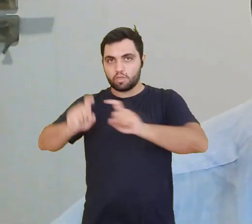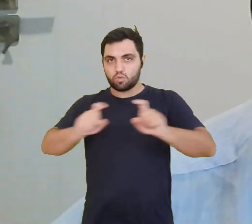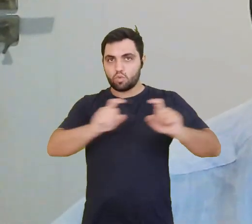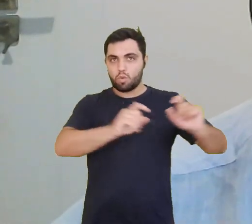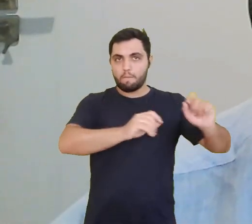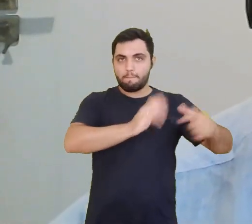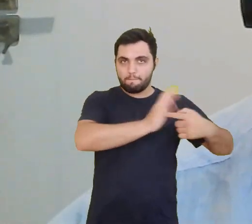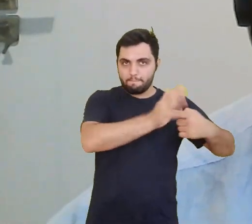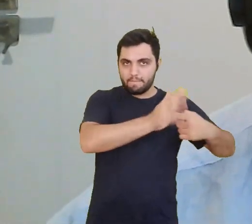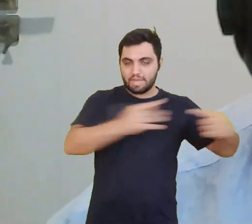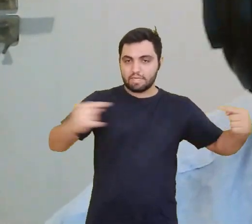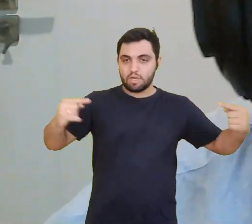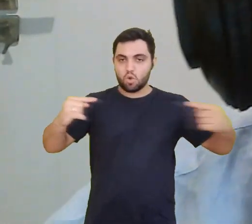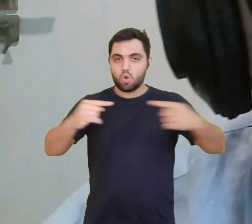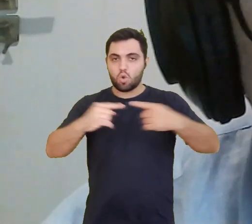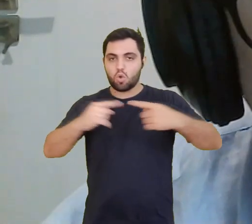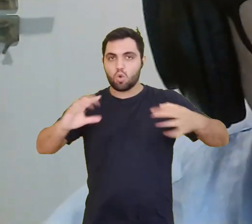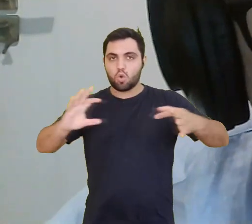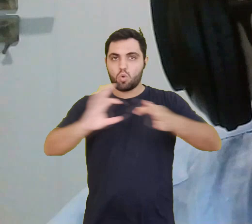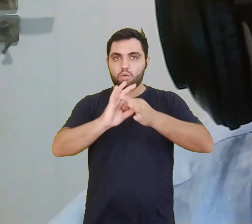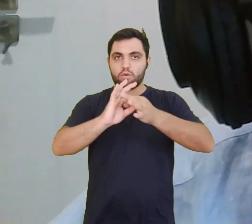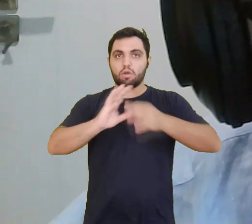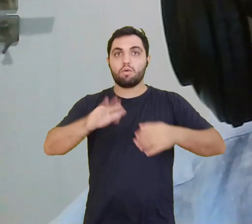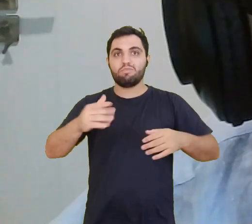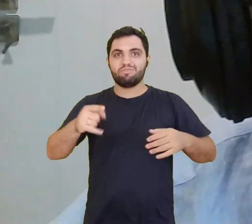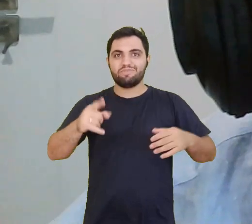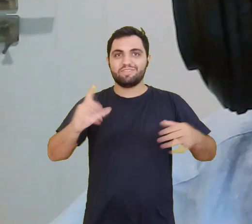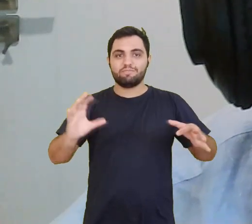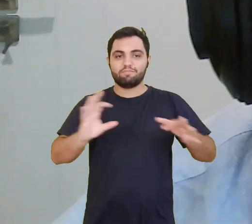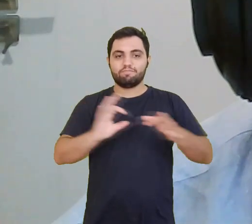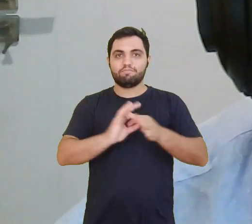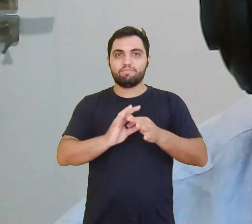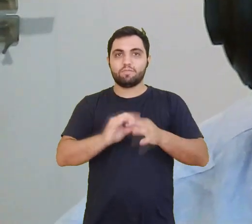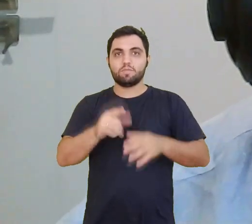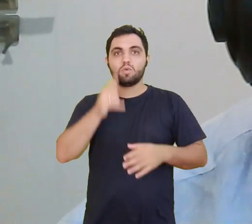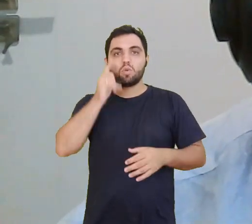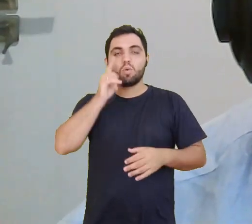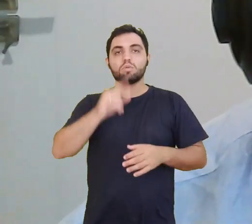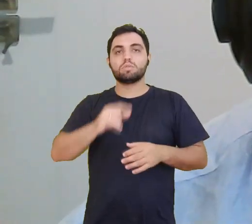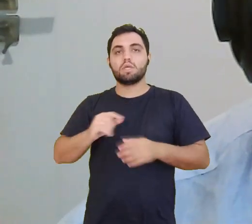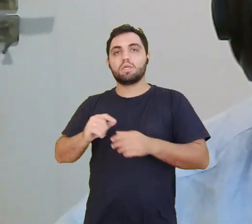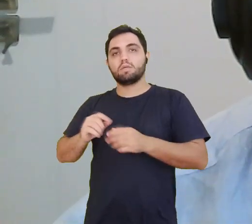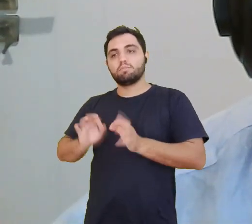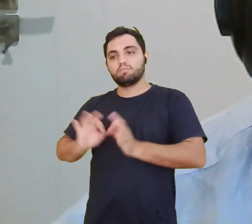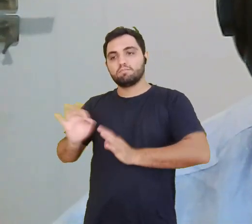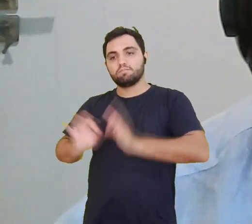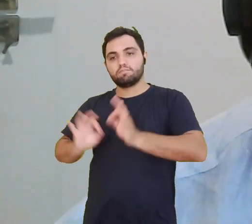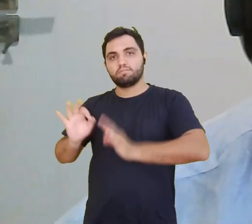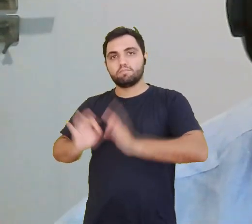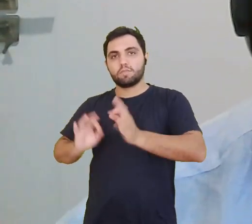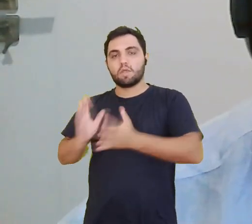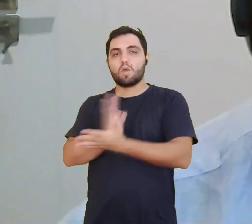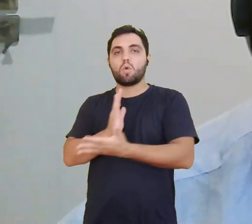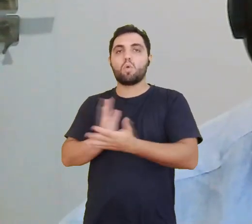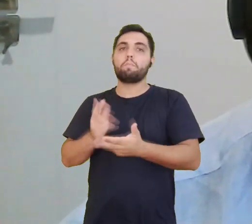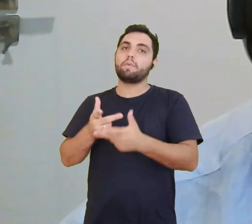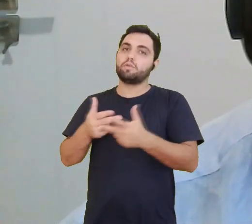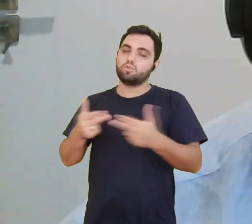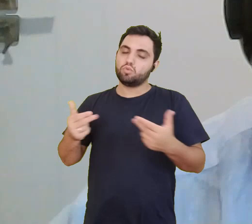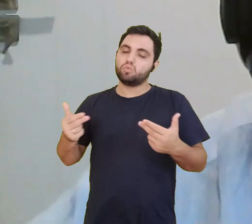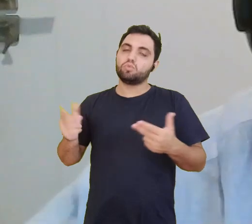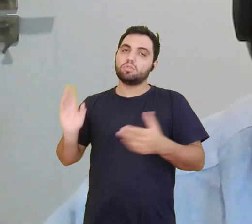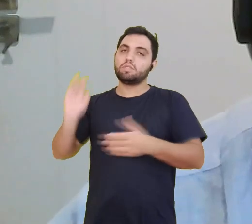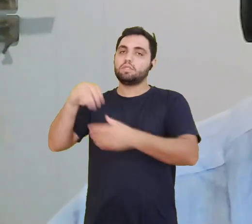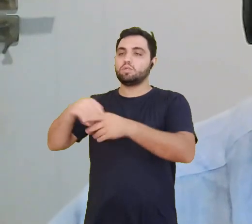computador. E ao ligar a impressora ao computador, você consegue controlar algumas dessas